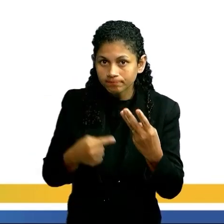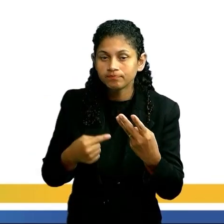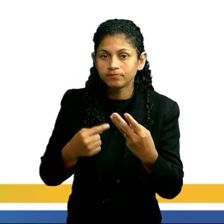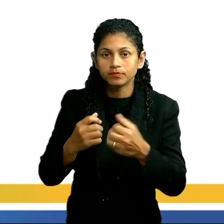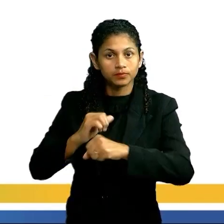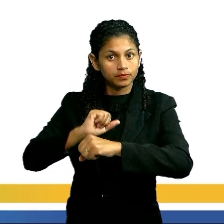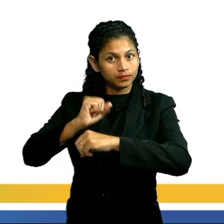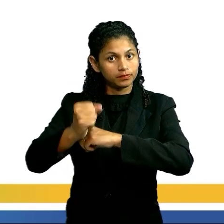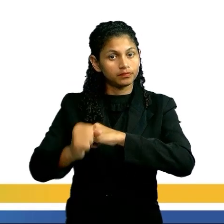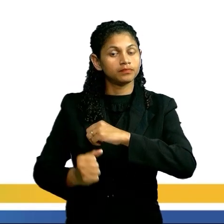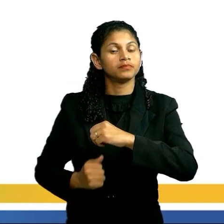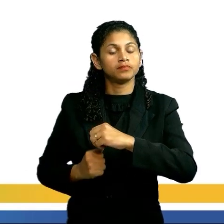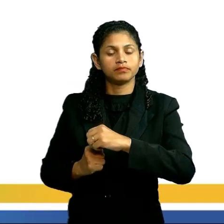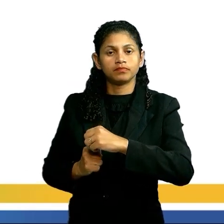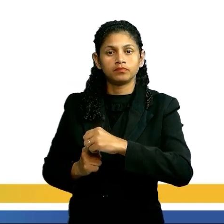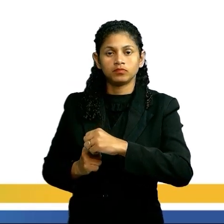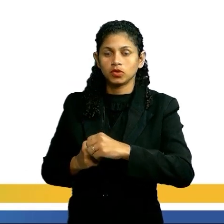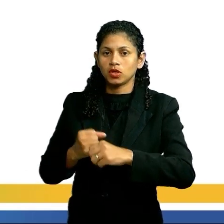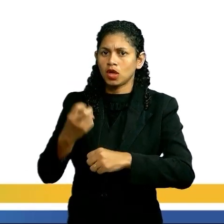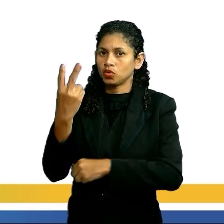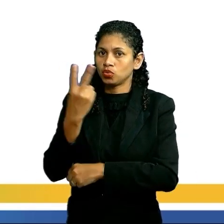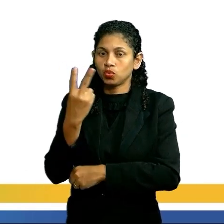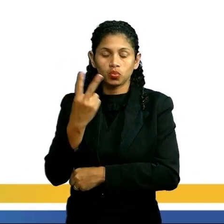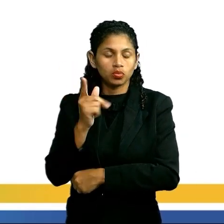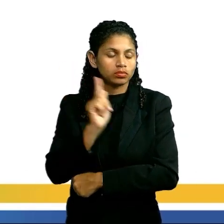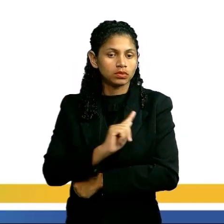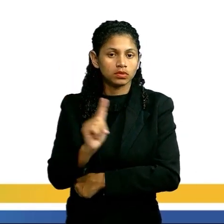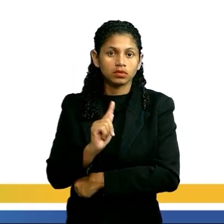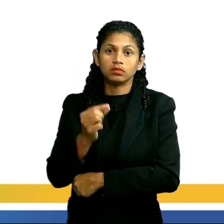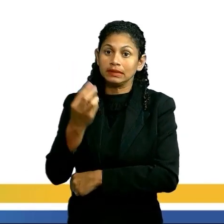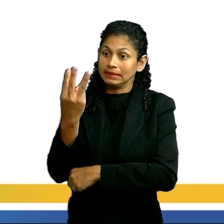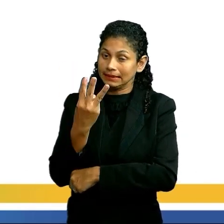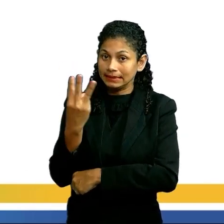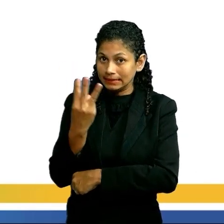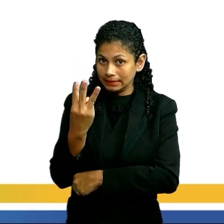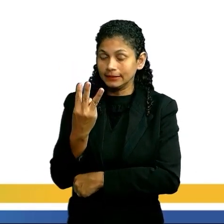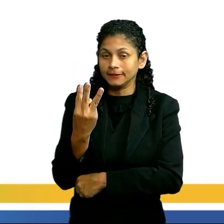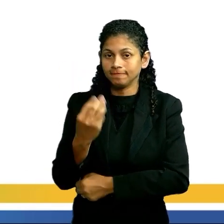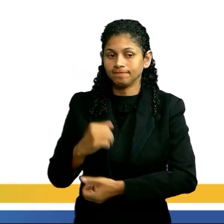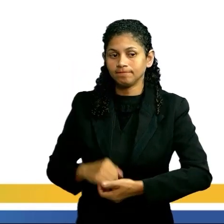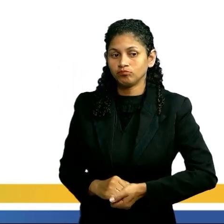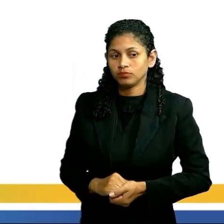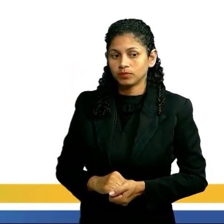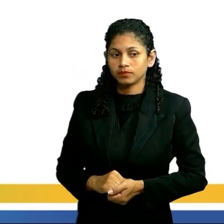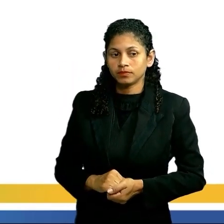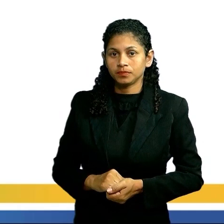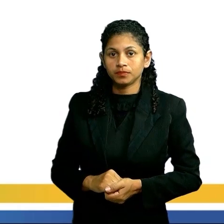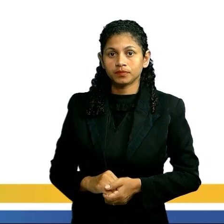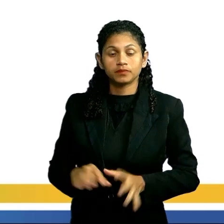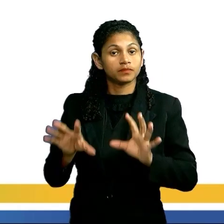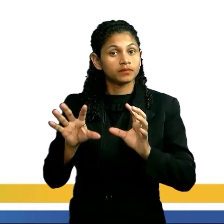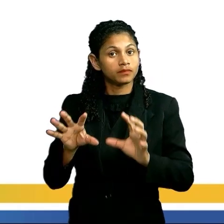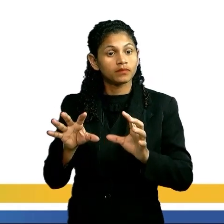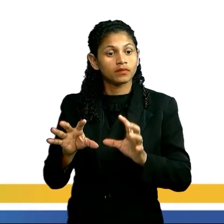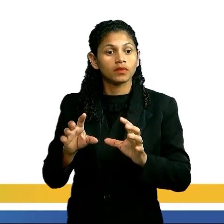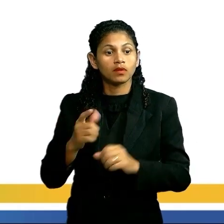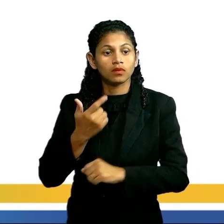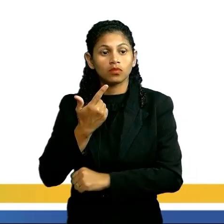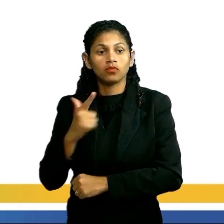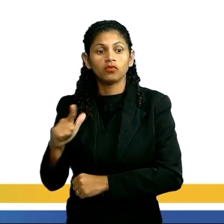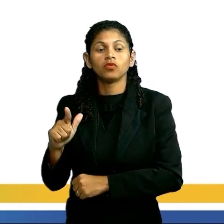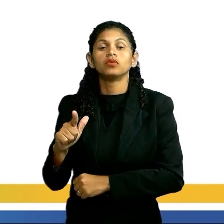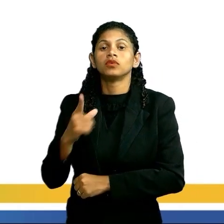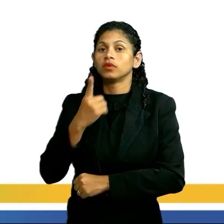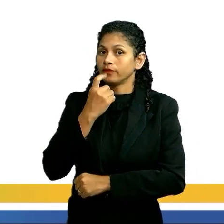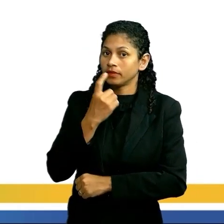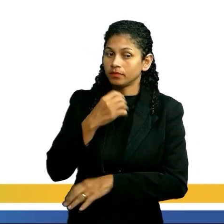seus vizinhos. Então, agora ele não é mais secundário, ele é terciário. Certinho? Da mesma forma, esse outro vermelho que